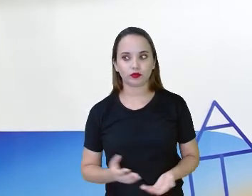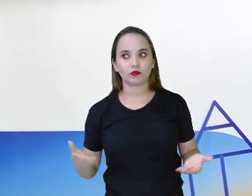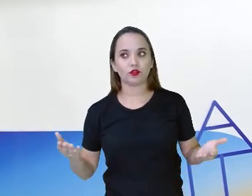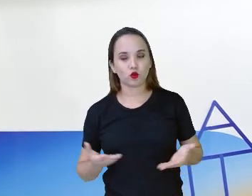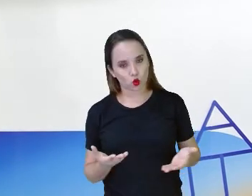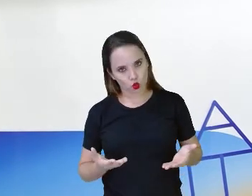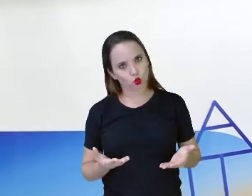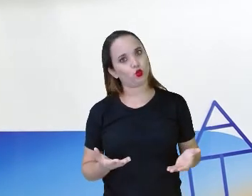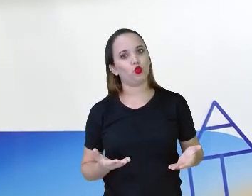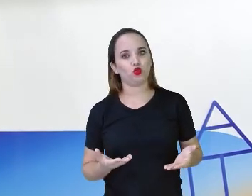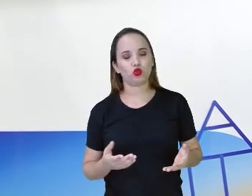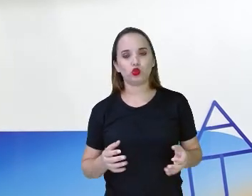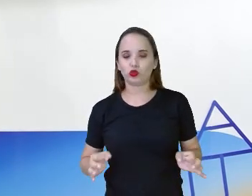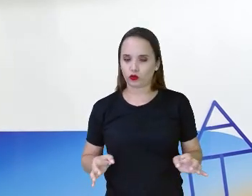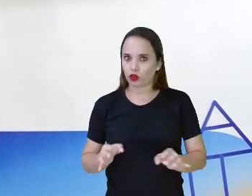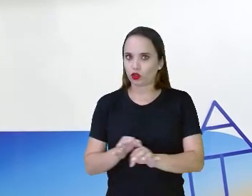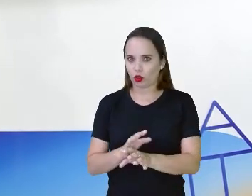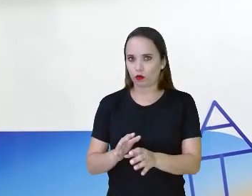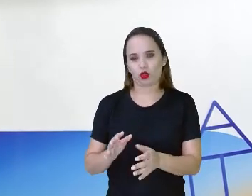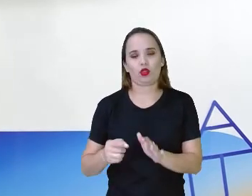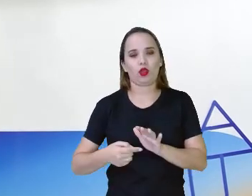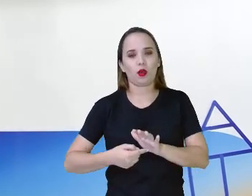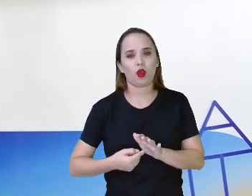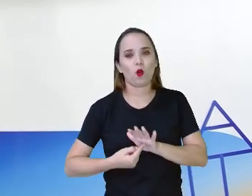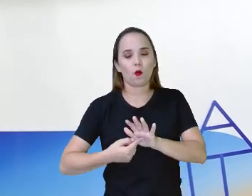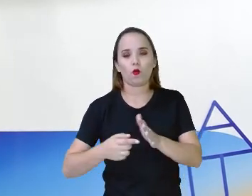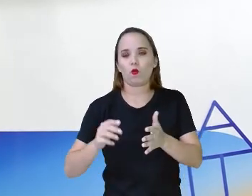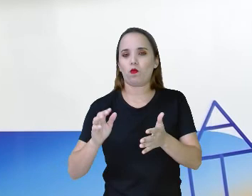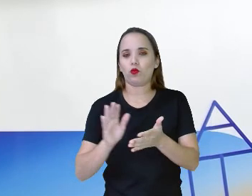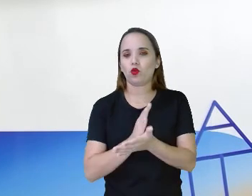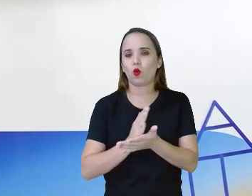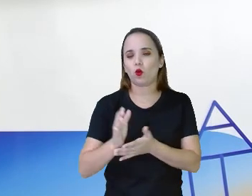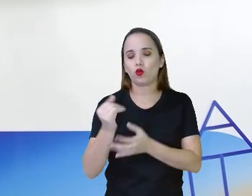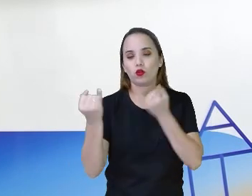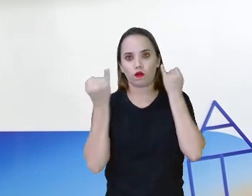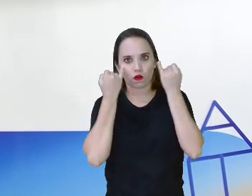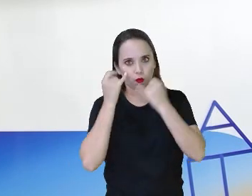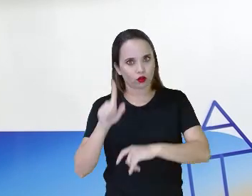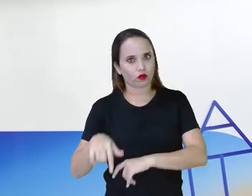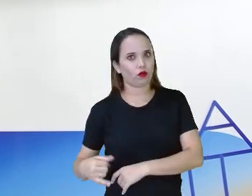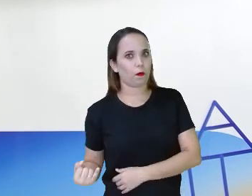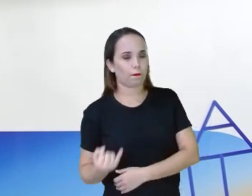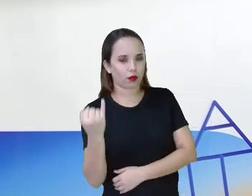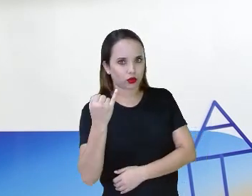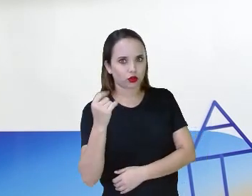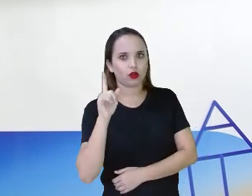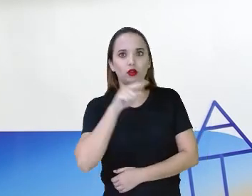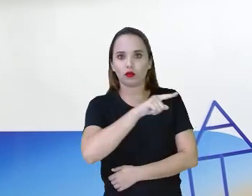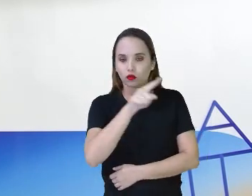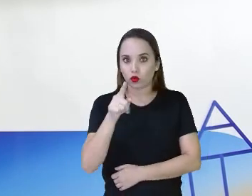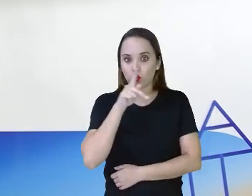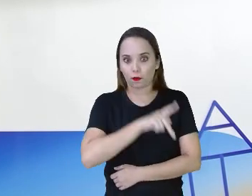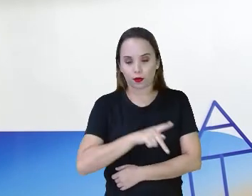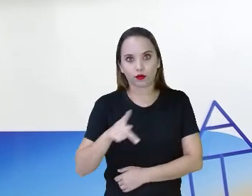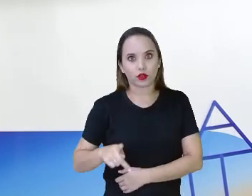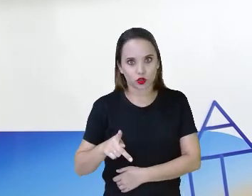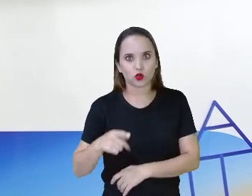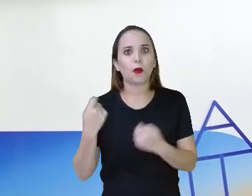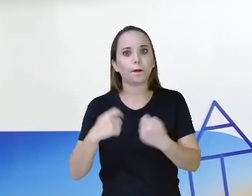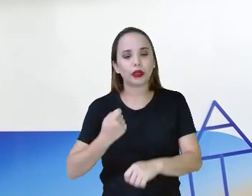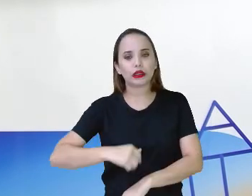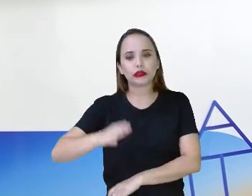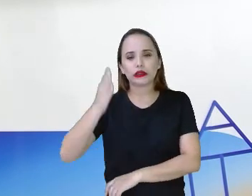hoje nós vamos concluindo com algumas informações importantes. É importante você, professor,